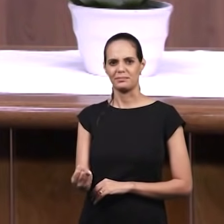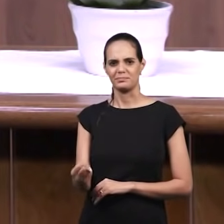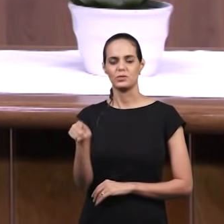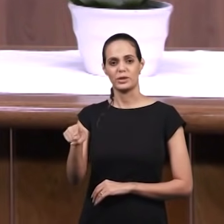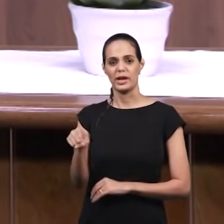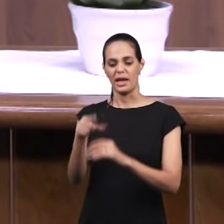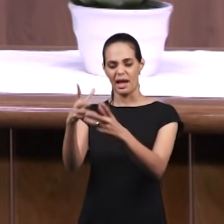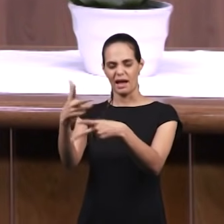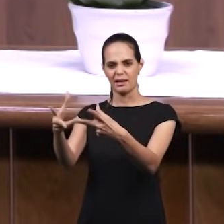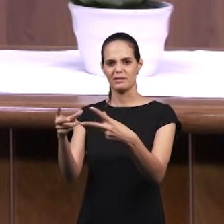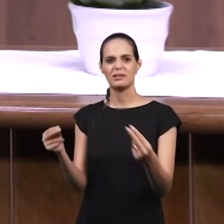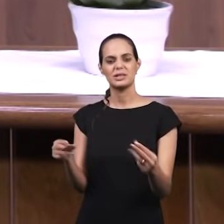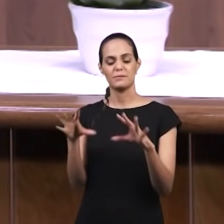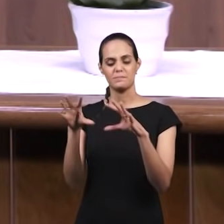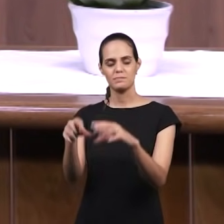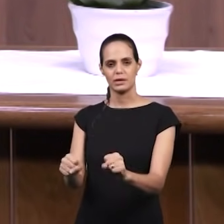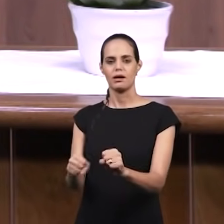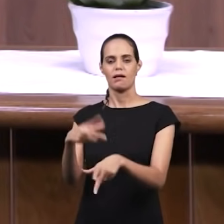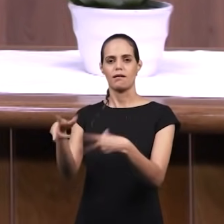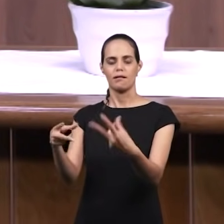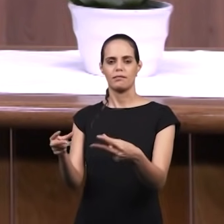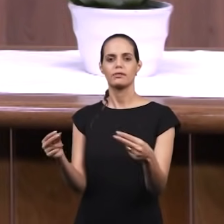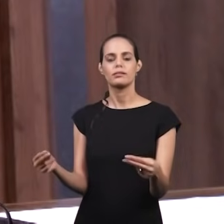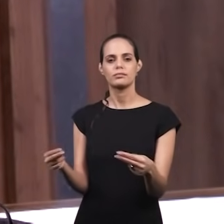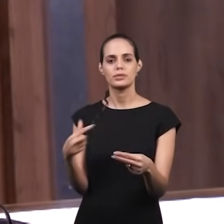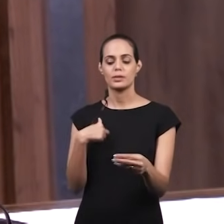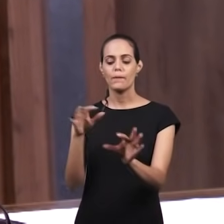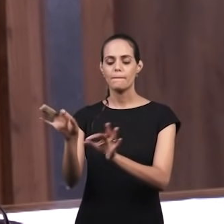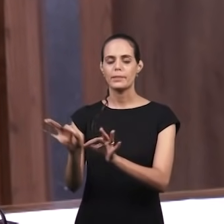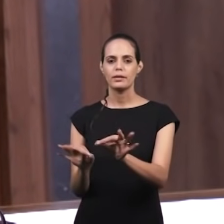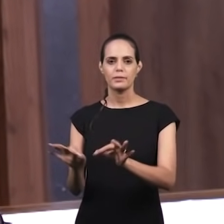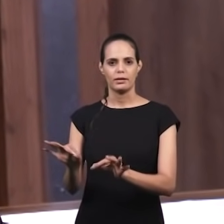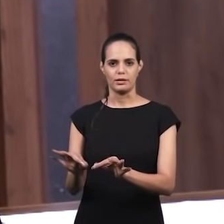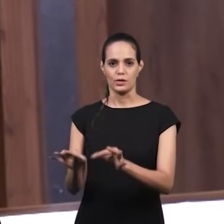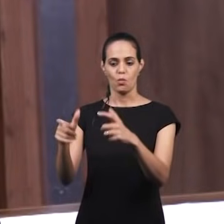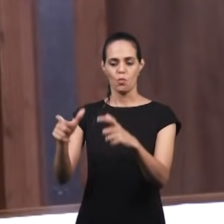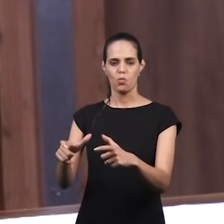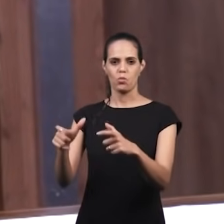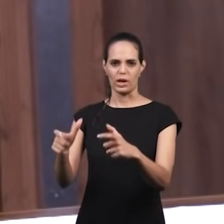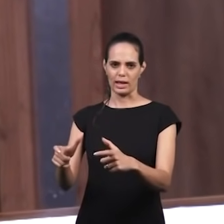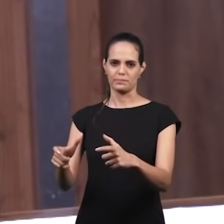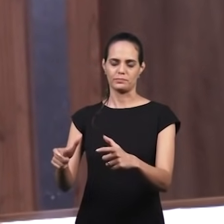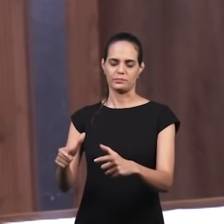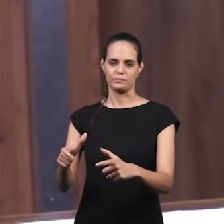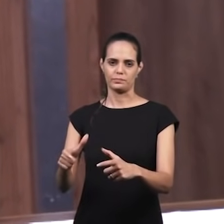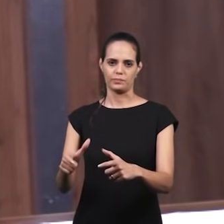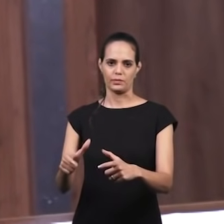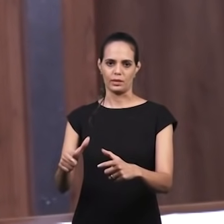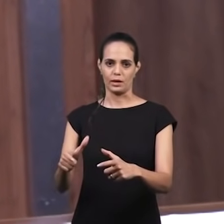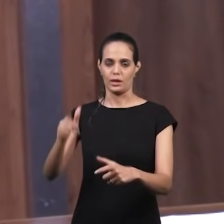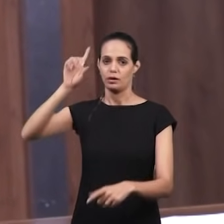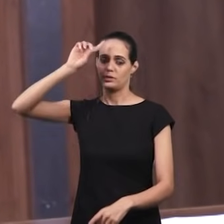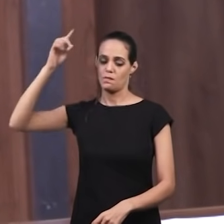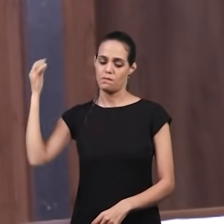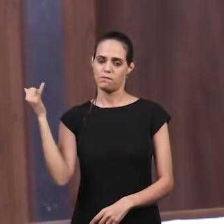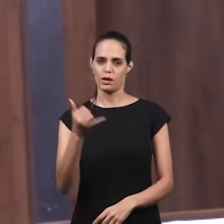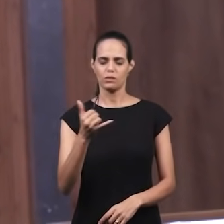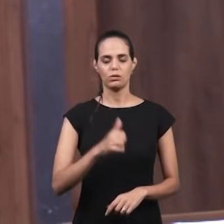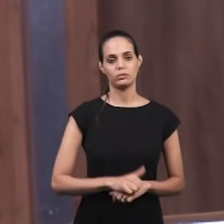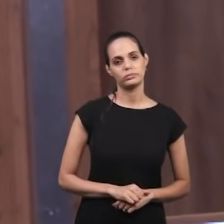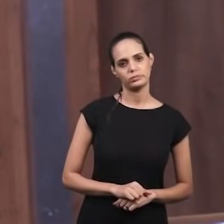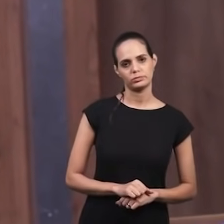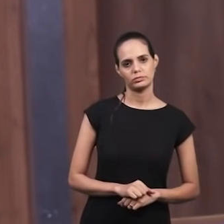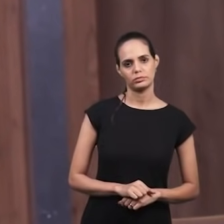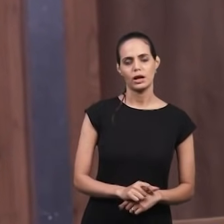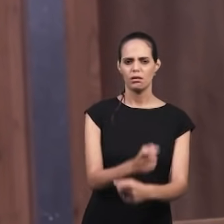da herança que eu preparei para eles. Essa foi a palavra de Deus. E quando o Faraó disse: